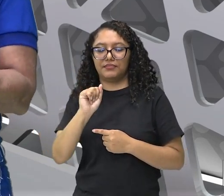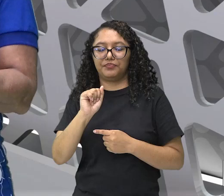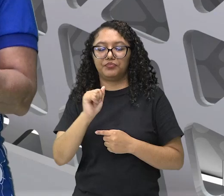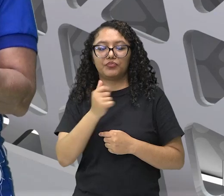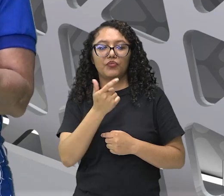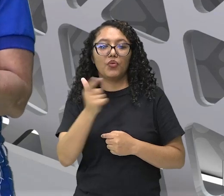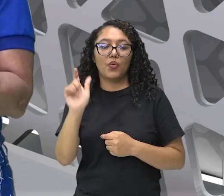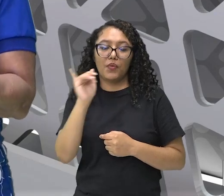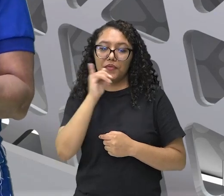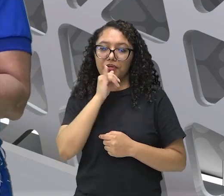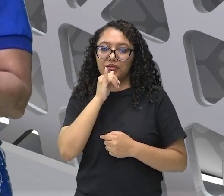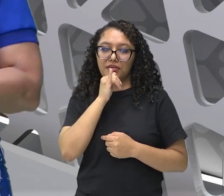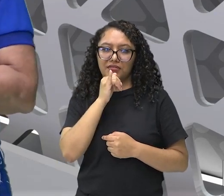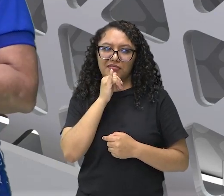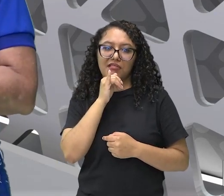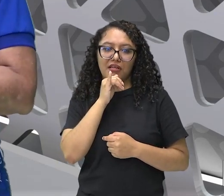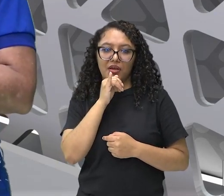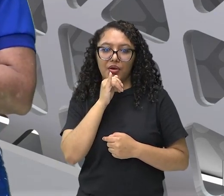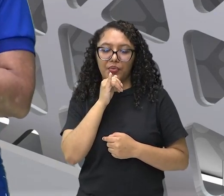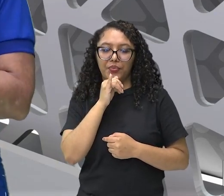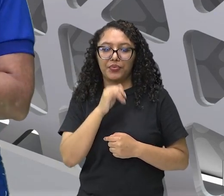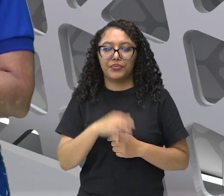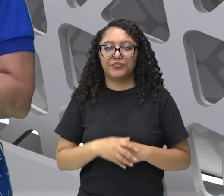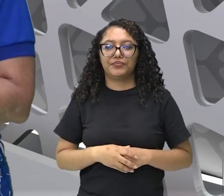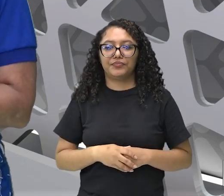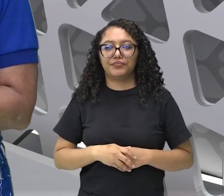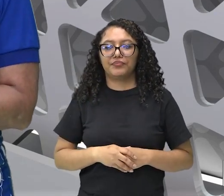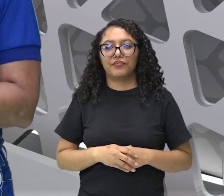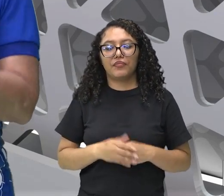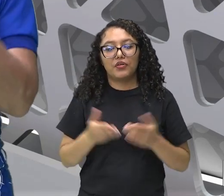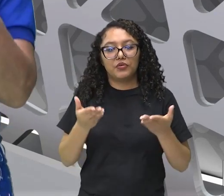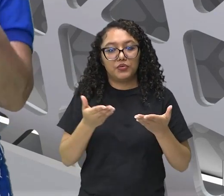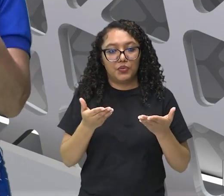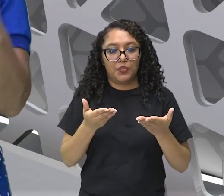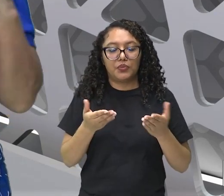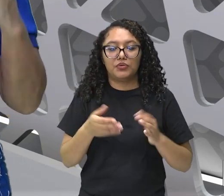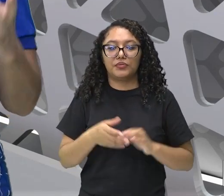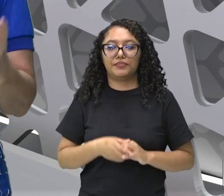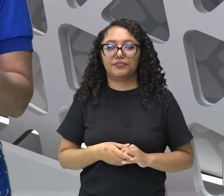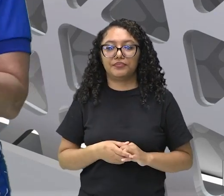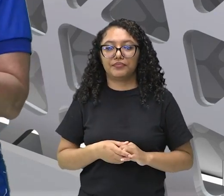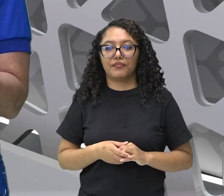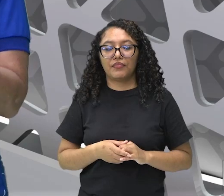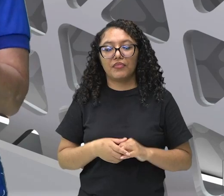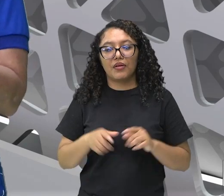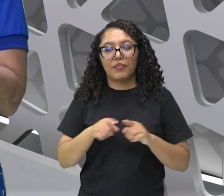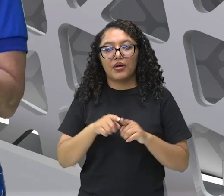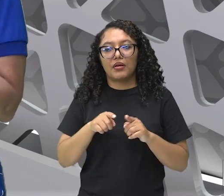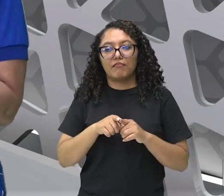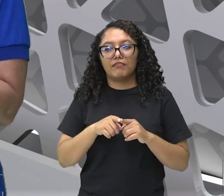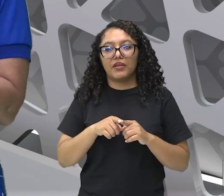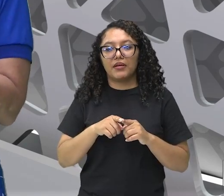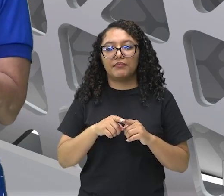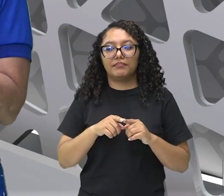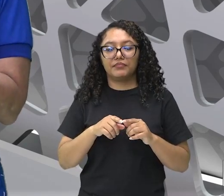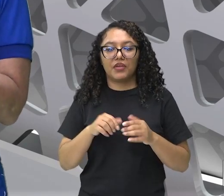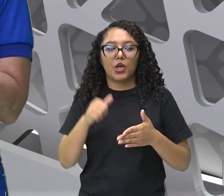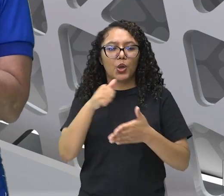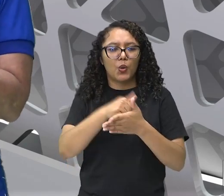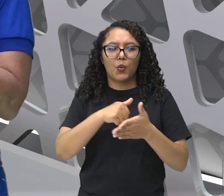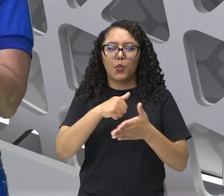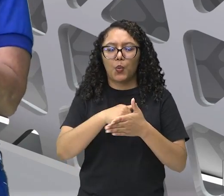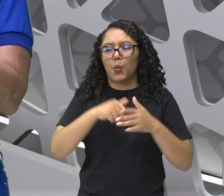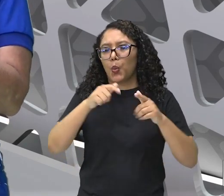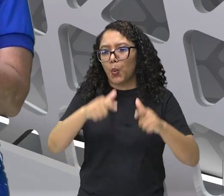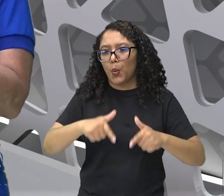ainda e que vai redundar nos tempos que nós estamos vivendo. A luta da mulher enquanto